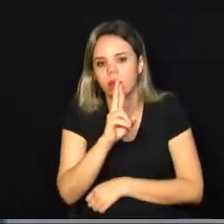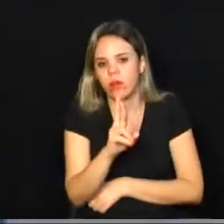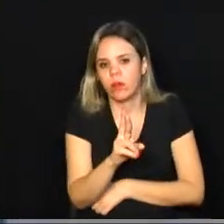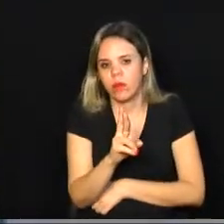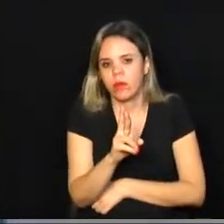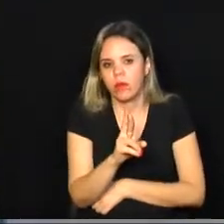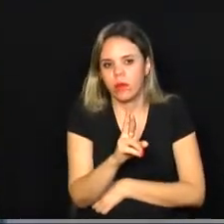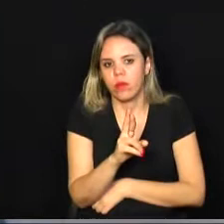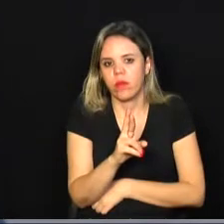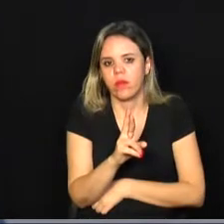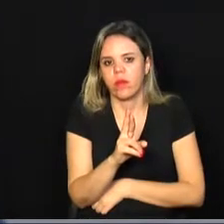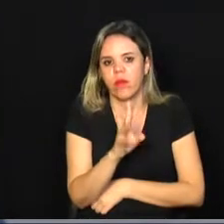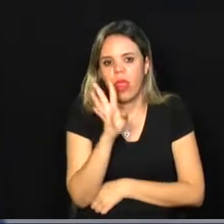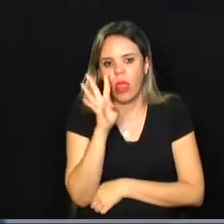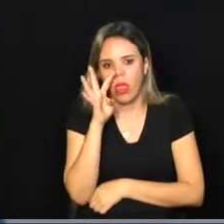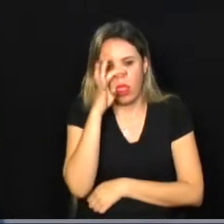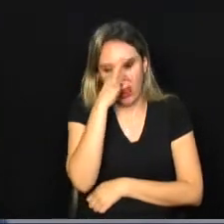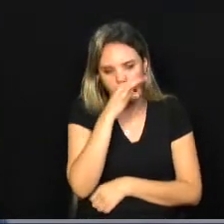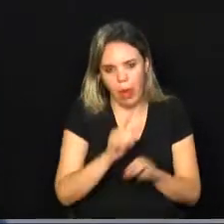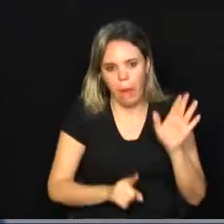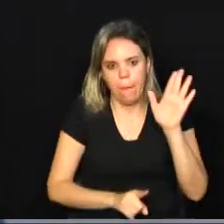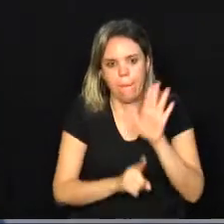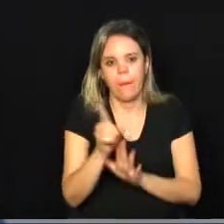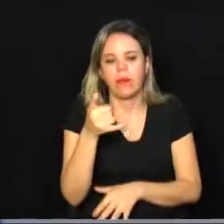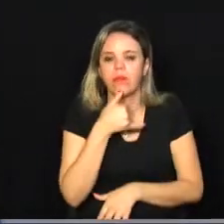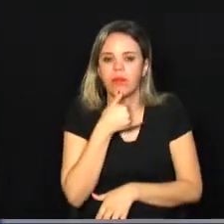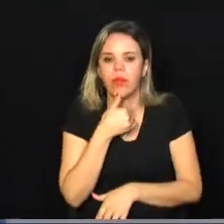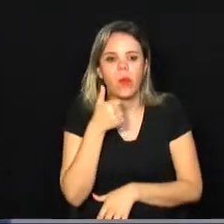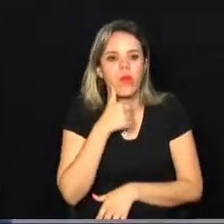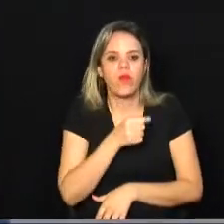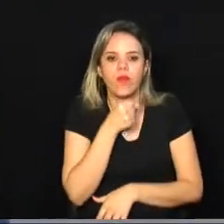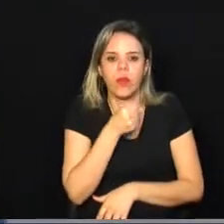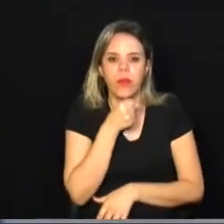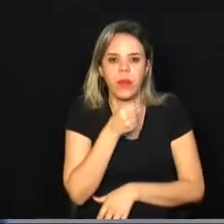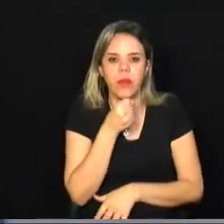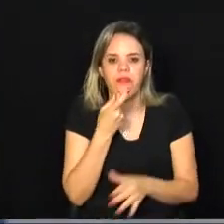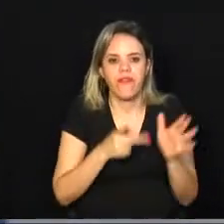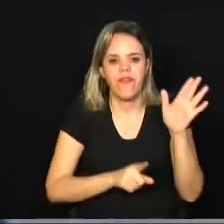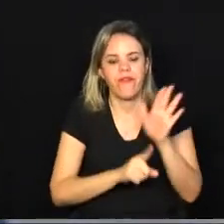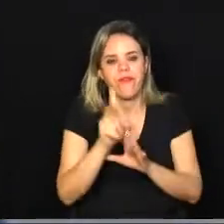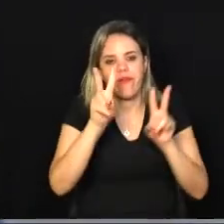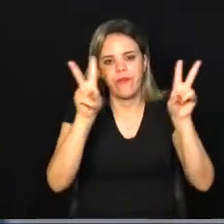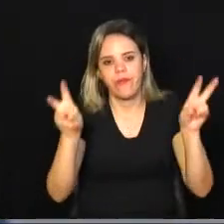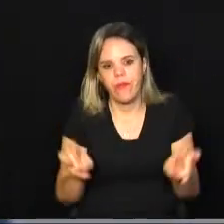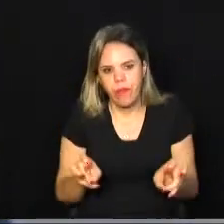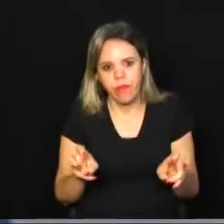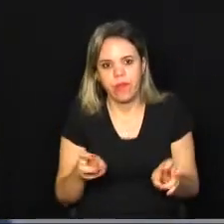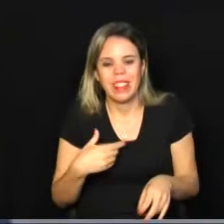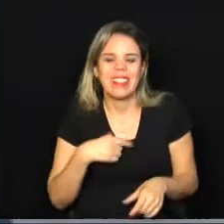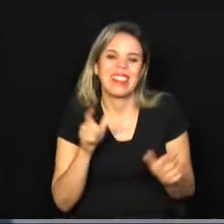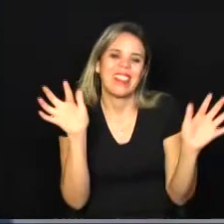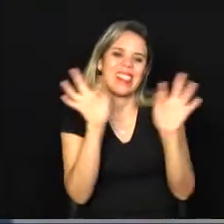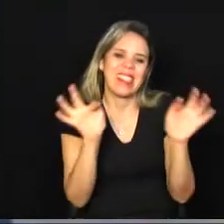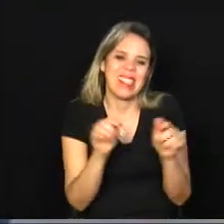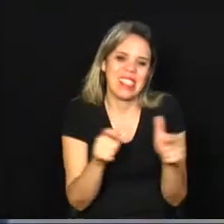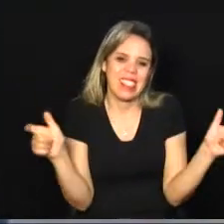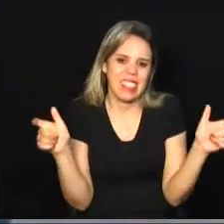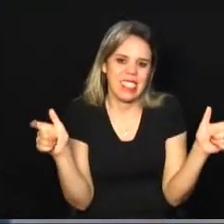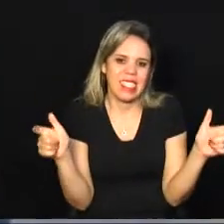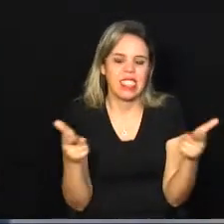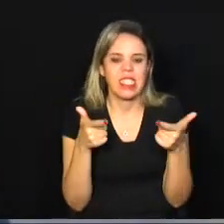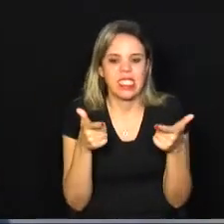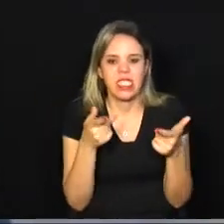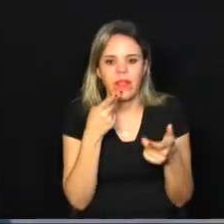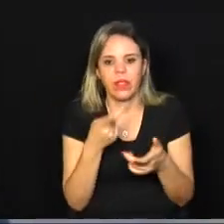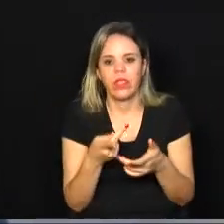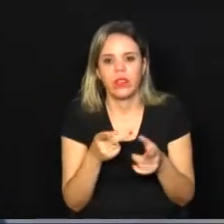pouco atravessada por uma pergunta infeliz de uma repórter, e ele usou o termo estou felizão. E esse termo